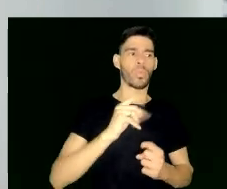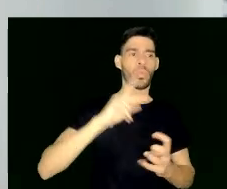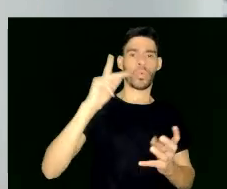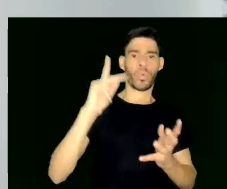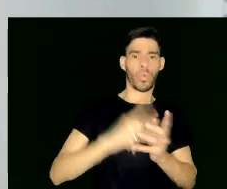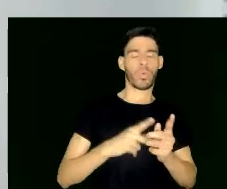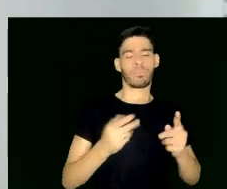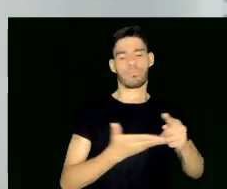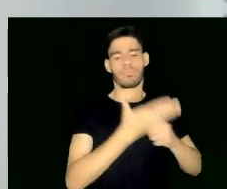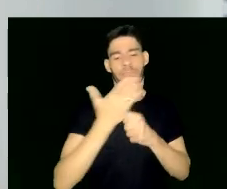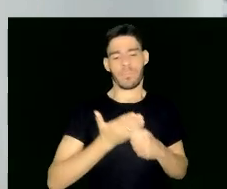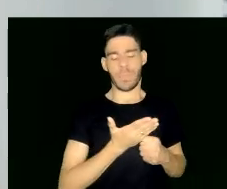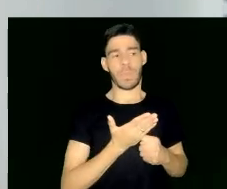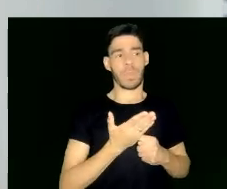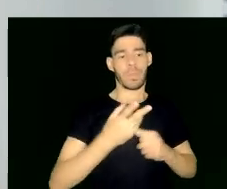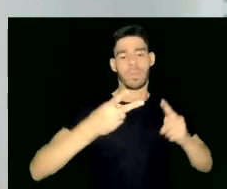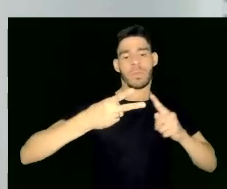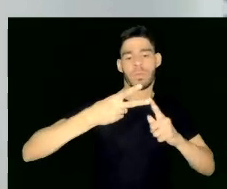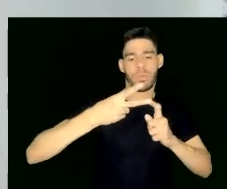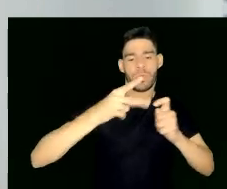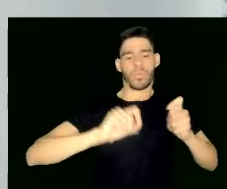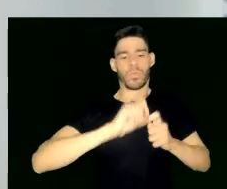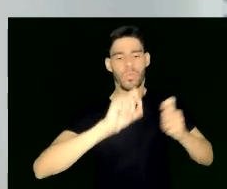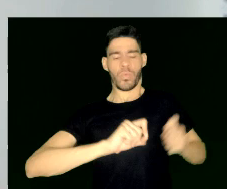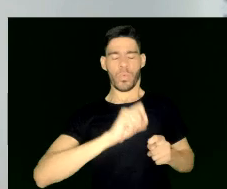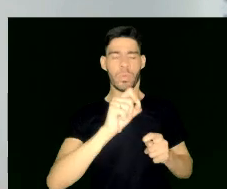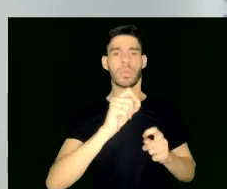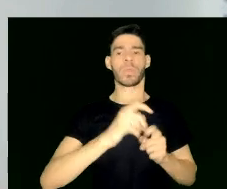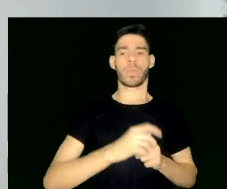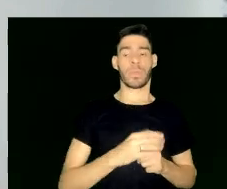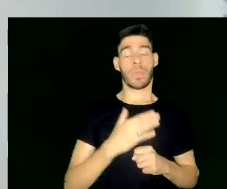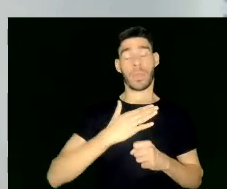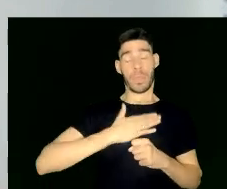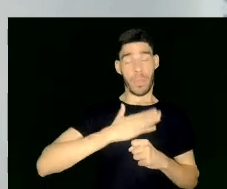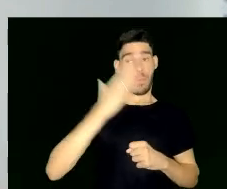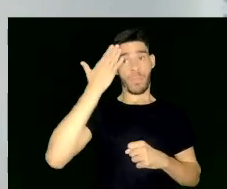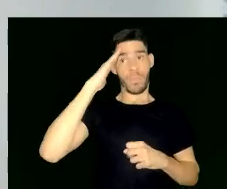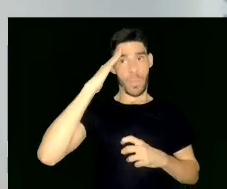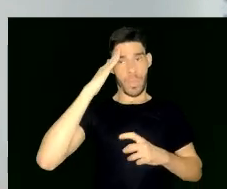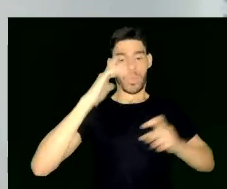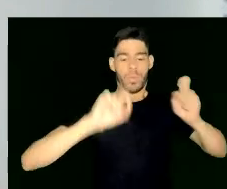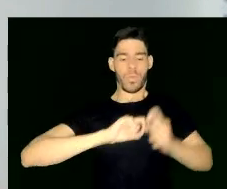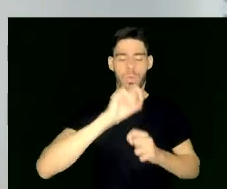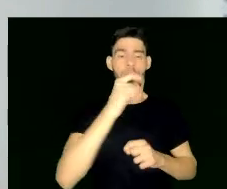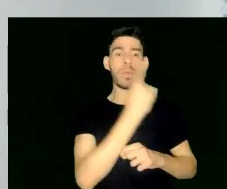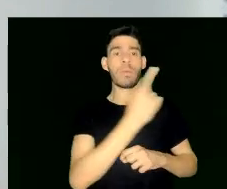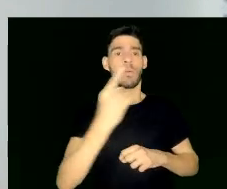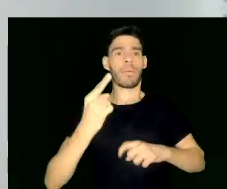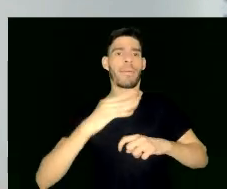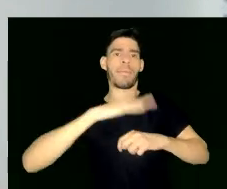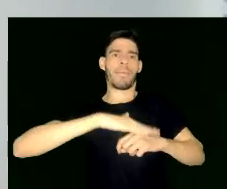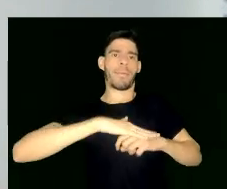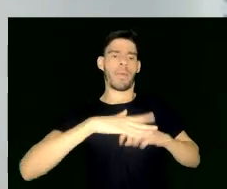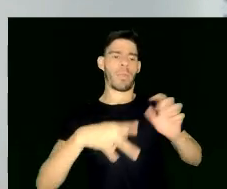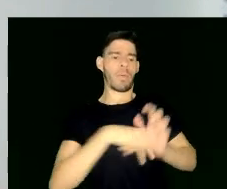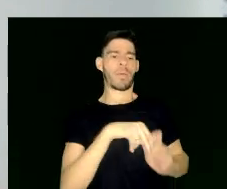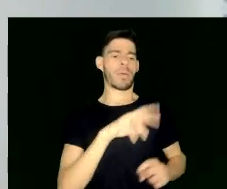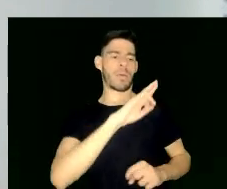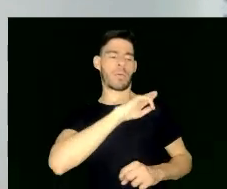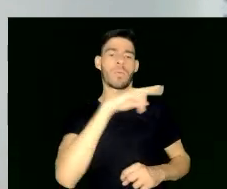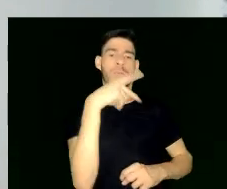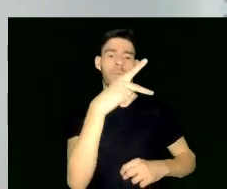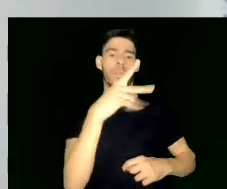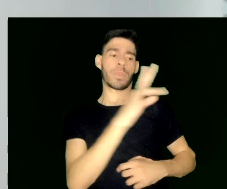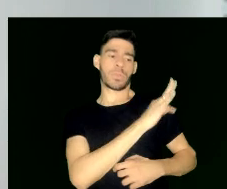realidades e dos nossos compromissos. O segundo passo, né, no meu modo de ver, é cada um assumir o